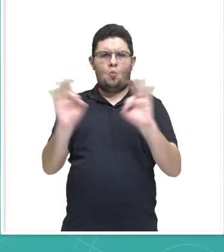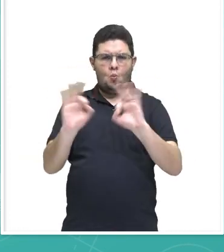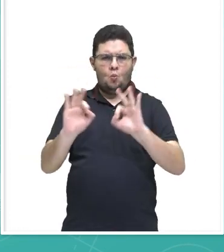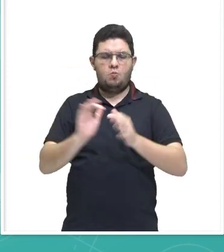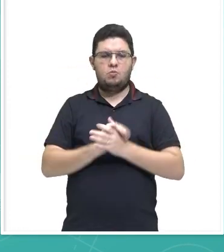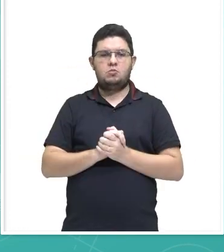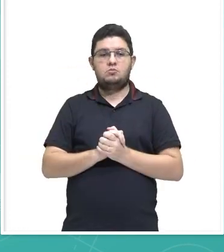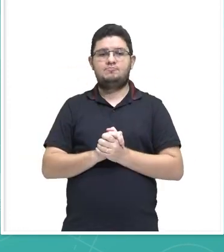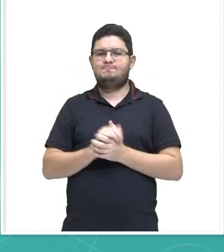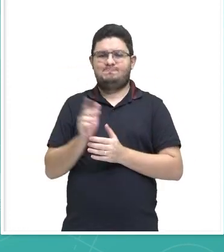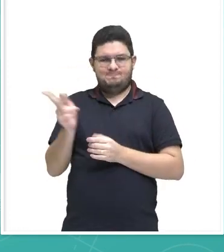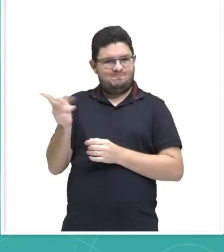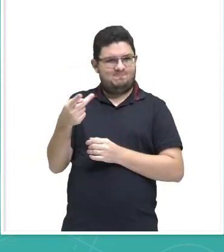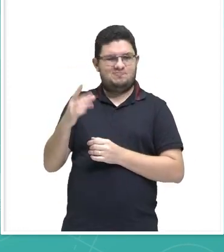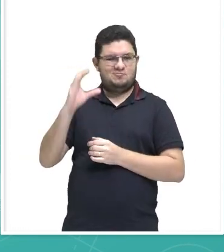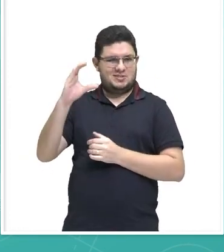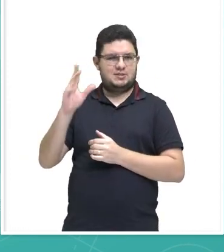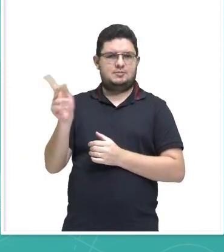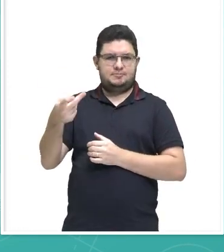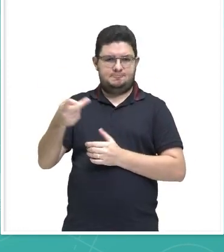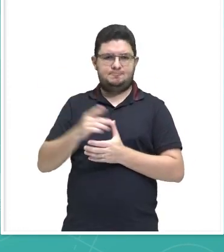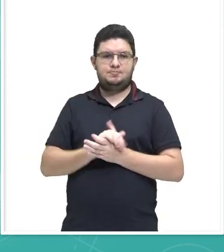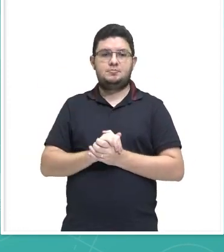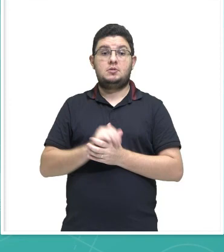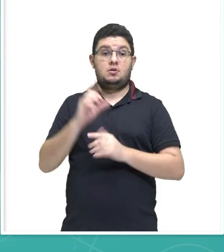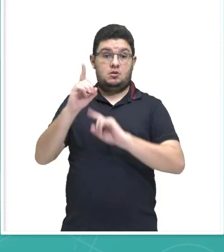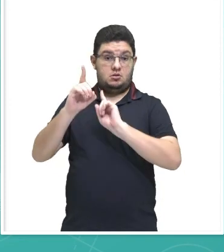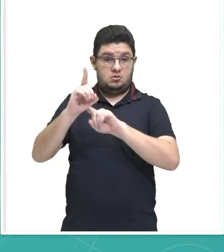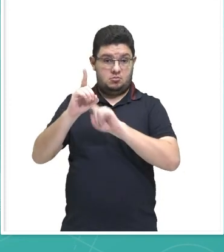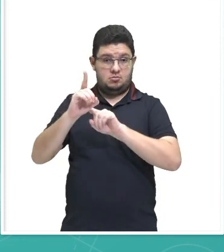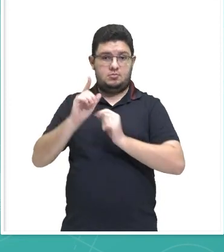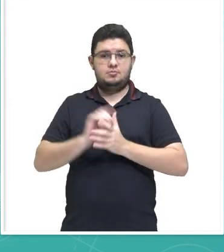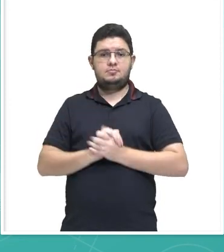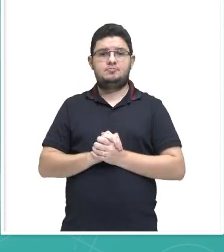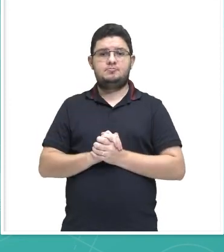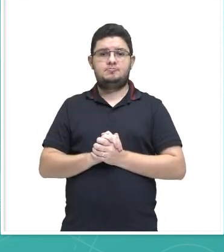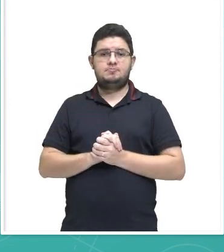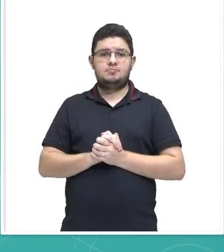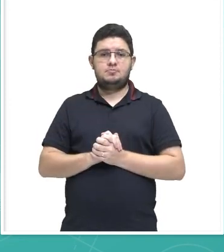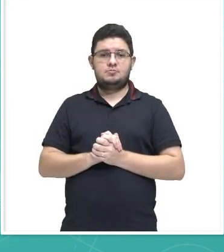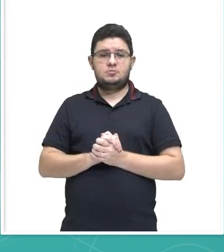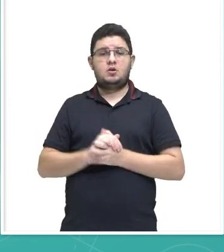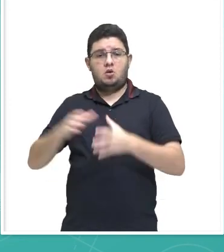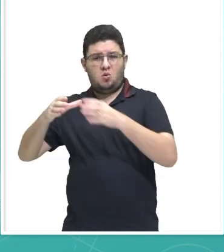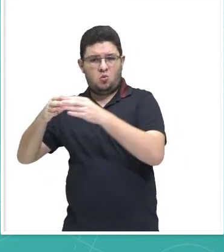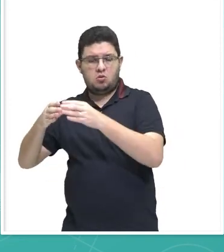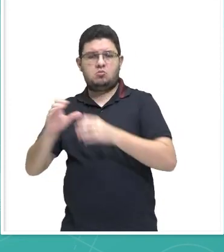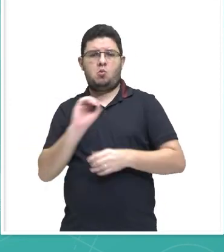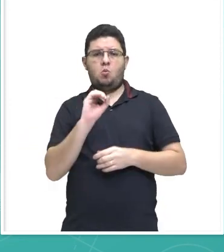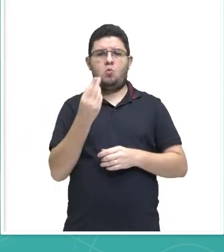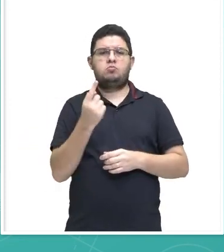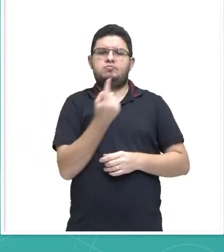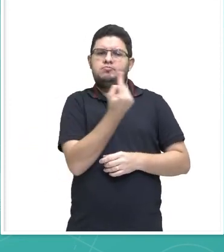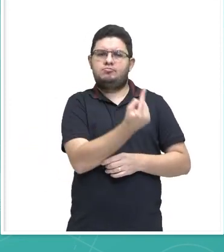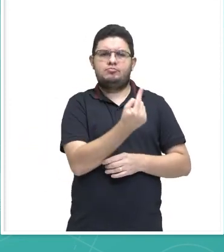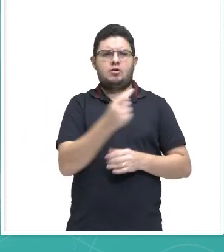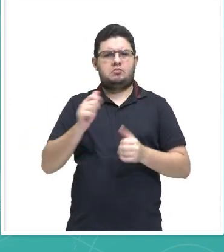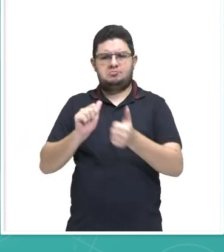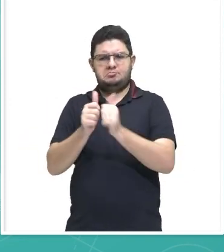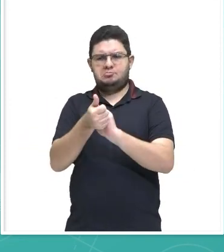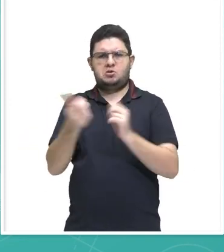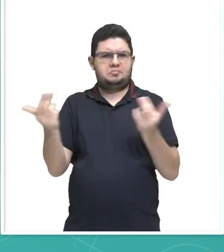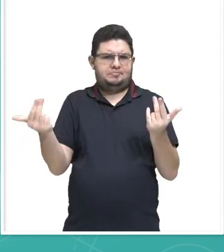Também está incorreto. Letra D. Não existe diferença entre esportes coletivos e esportes